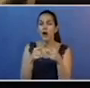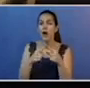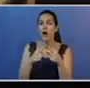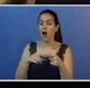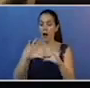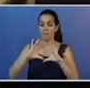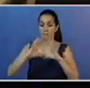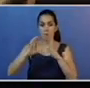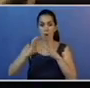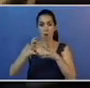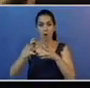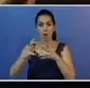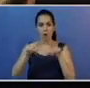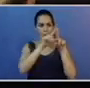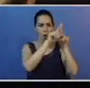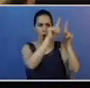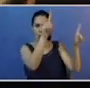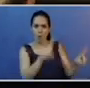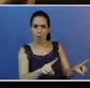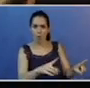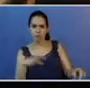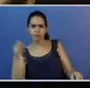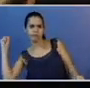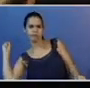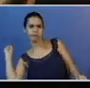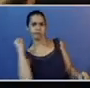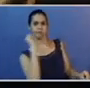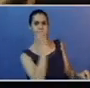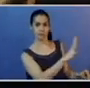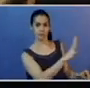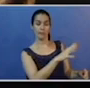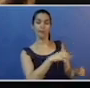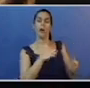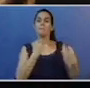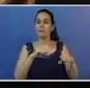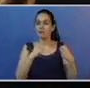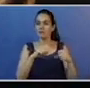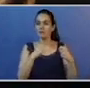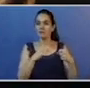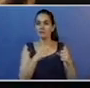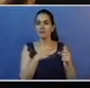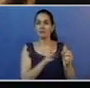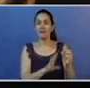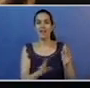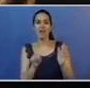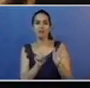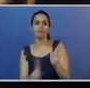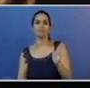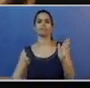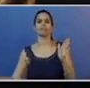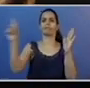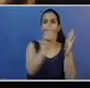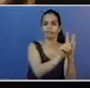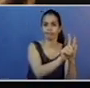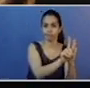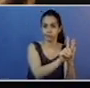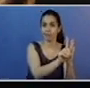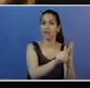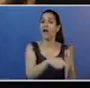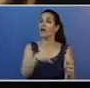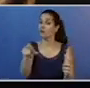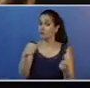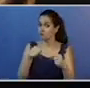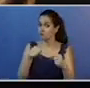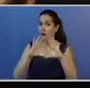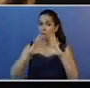arremessar uma bola dentro do gol utilizando as mãos, e para você fazer isso, você tem que entrar dentro do campo adversário. Entrando no campo adversário, você tem que jogar